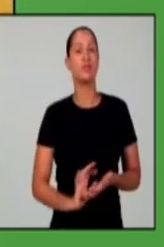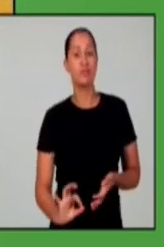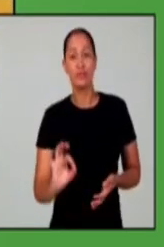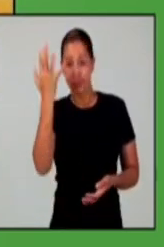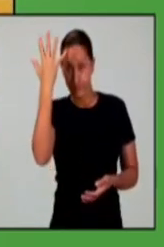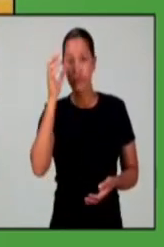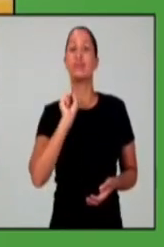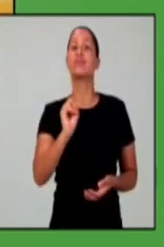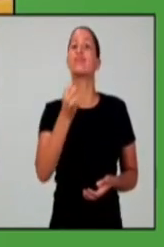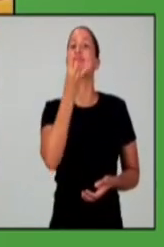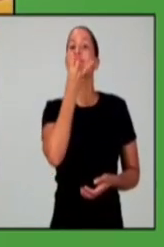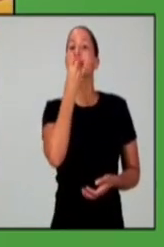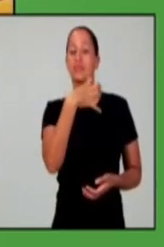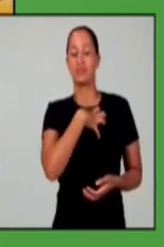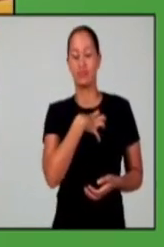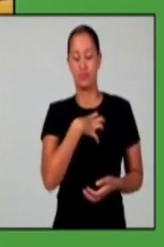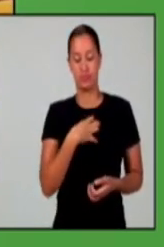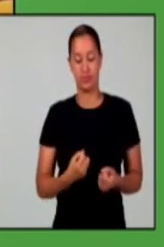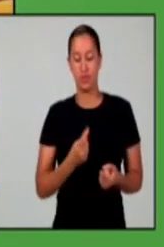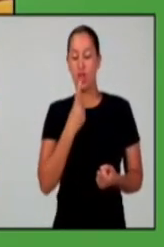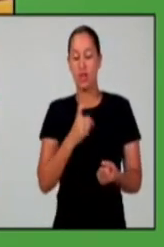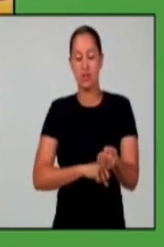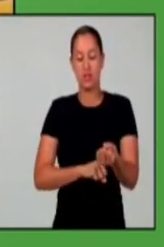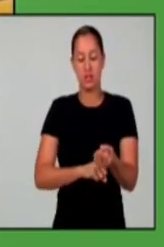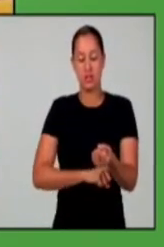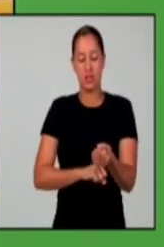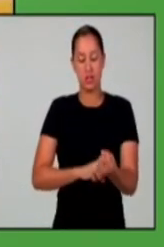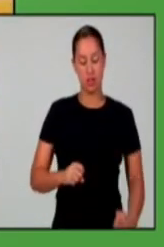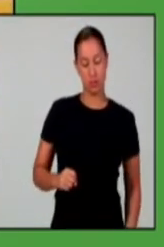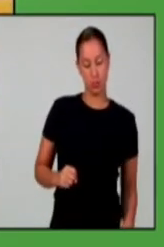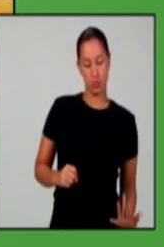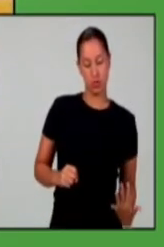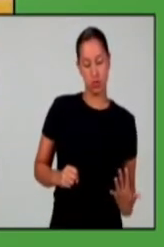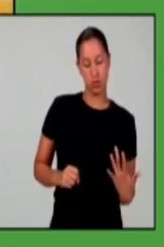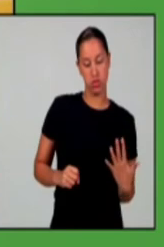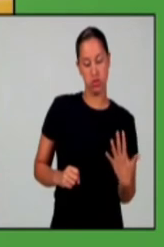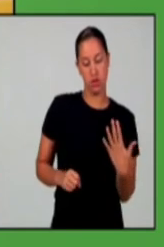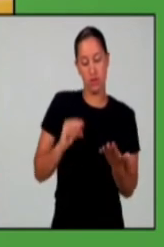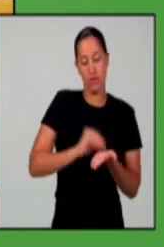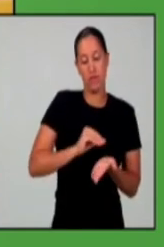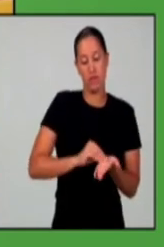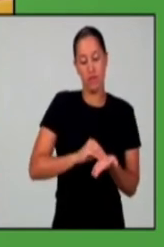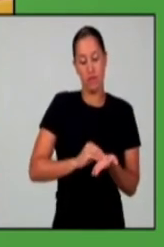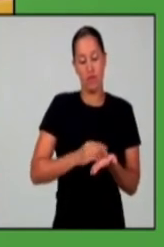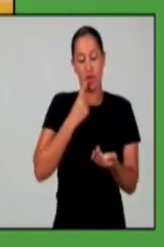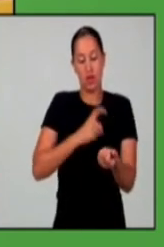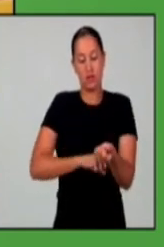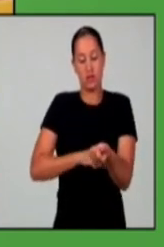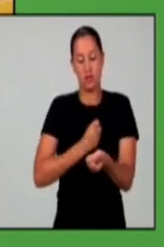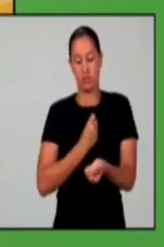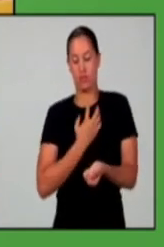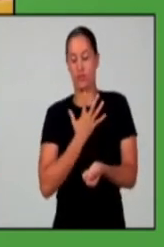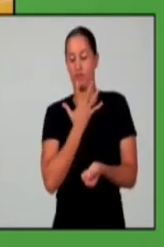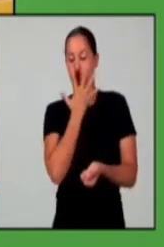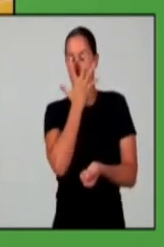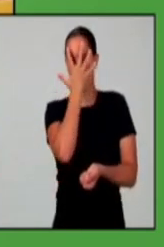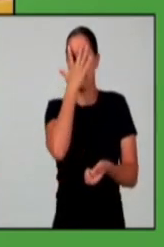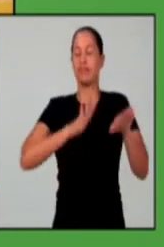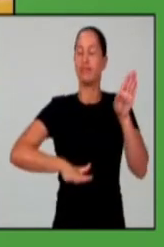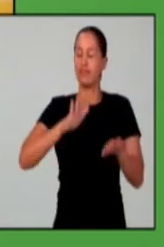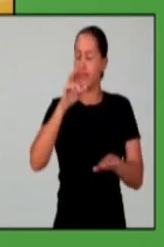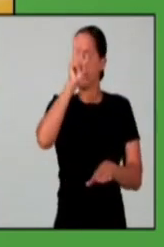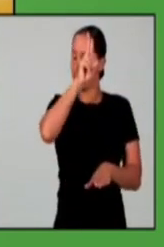Viu só? O sangue acumulado nas pernas dificulta o seu retorno ao coração e posterior transporte para o cérebro. Pode dar tontura e até um